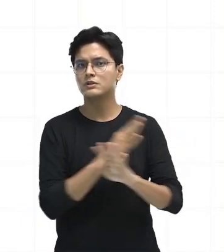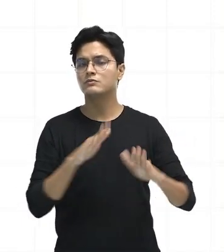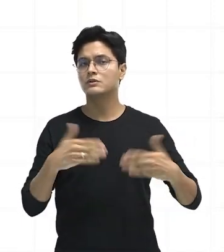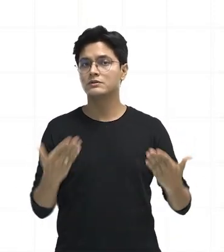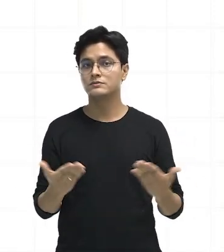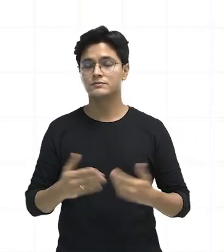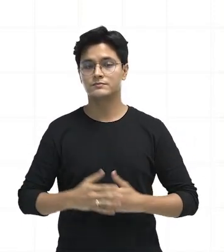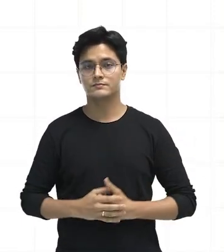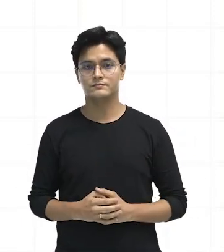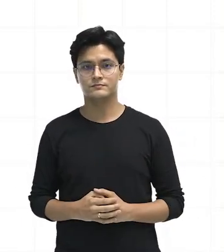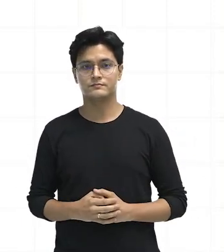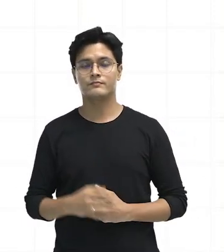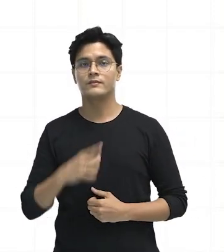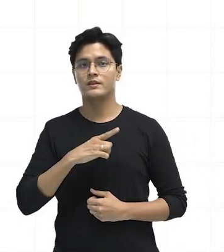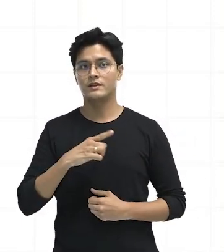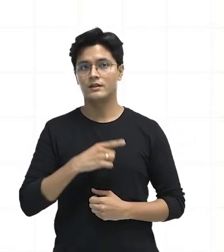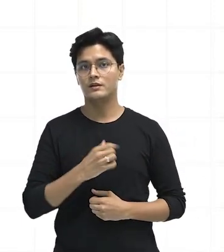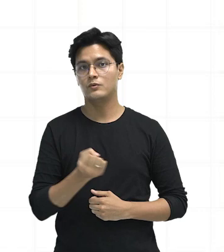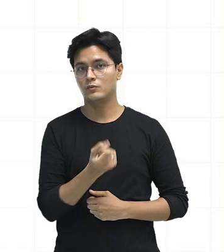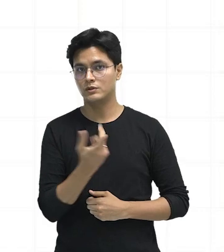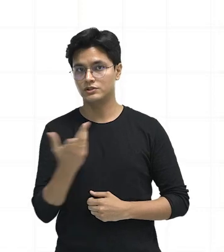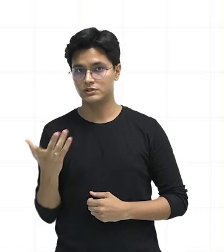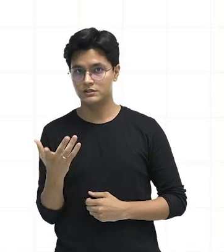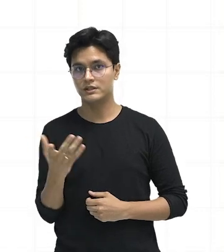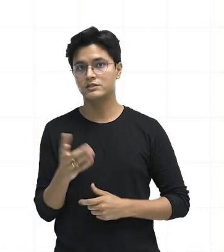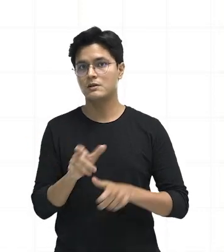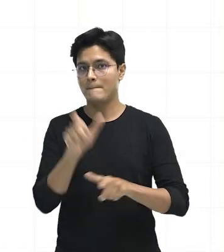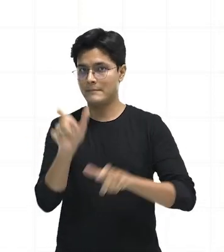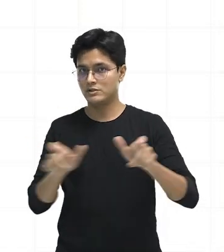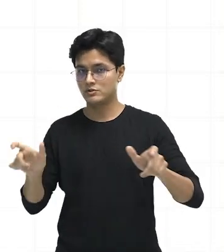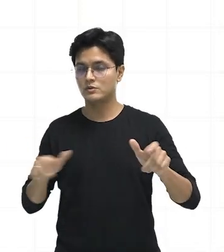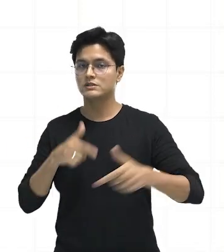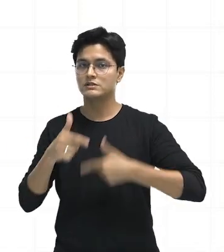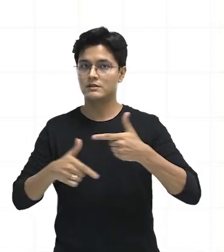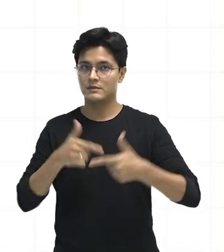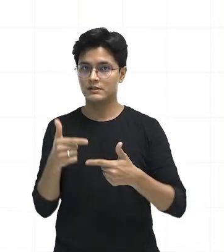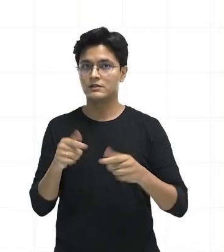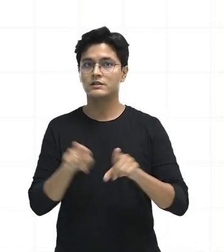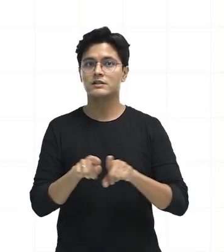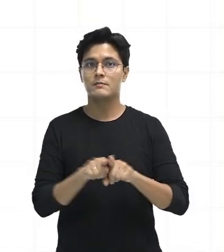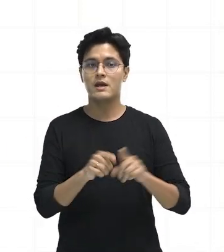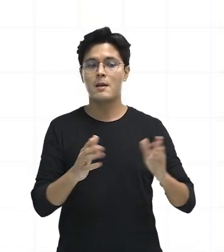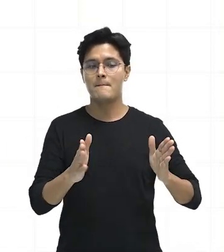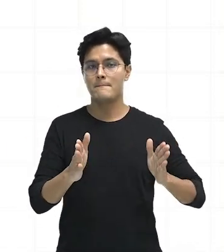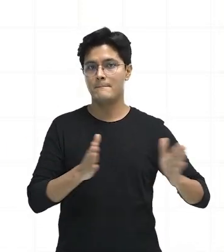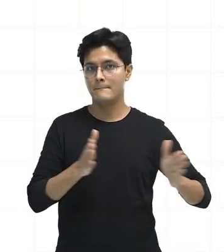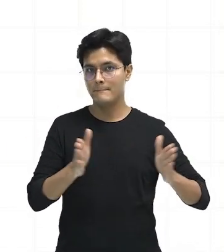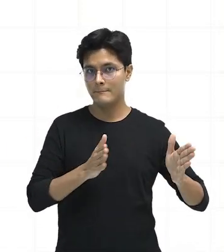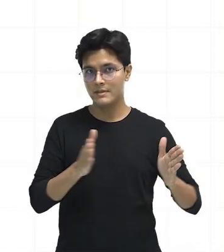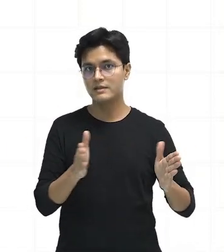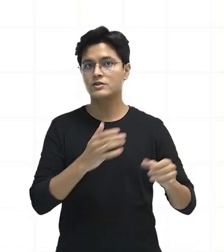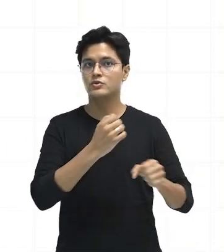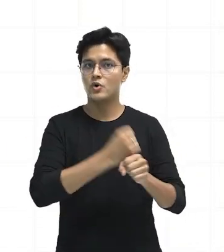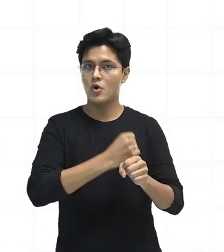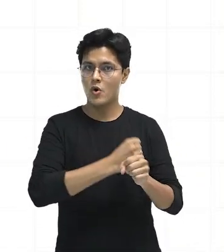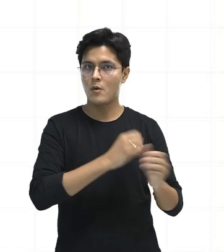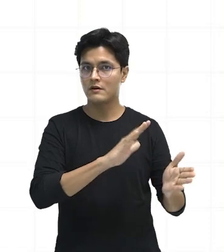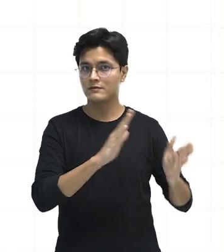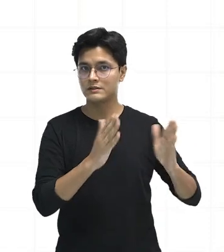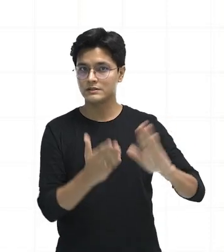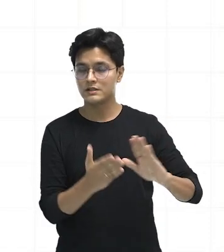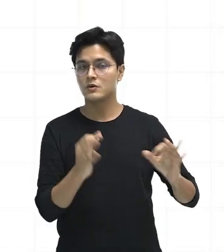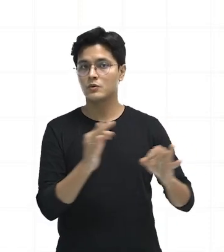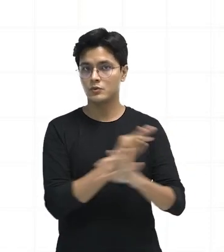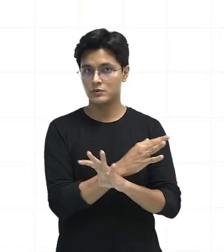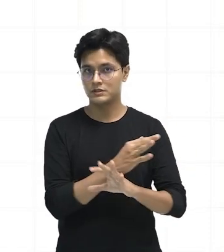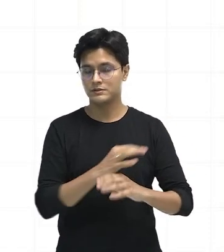vai ter aqui funcionários e dias para realizar a obra, tranquilo?